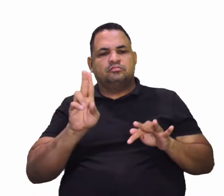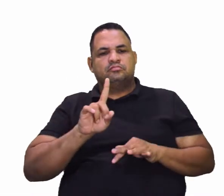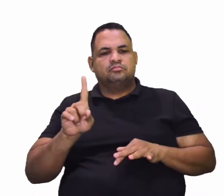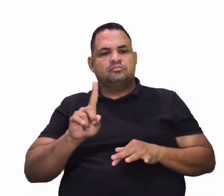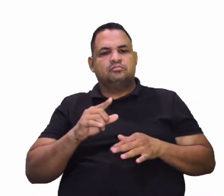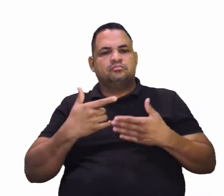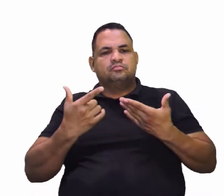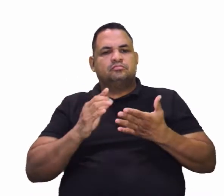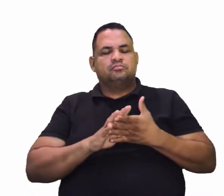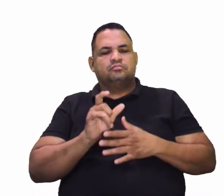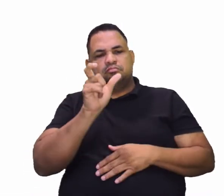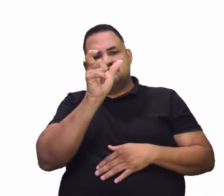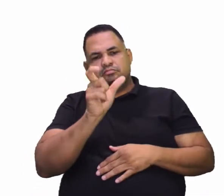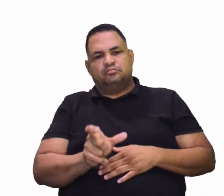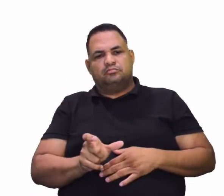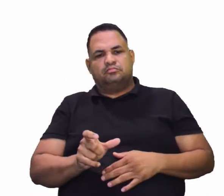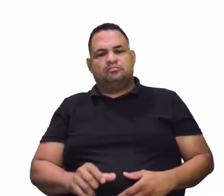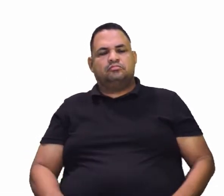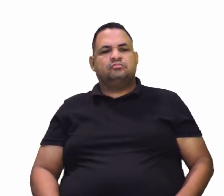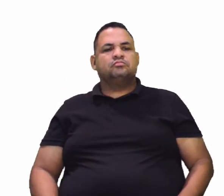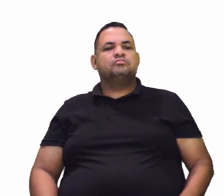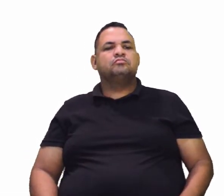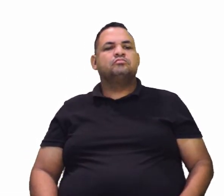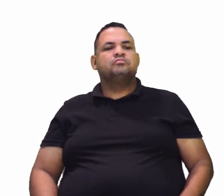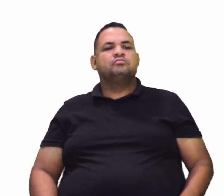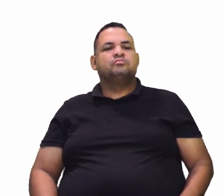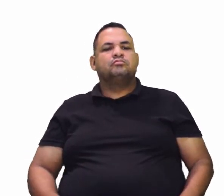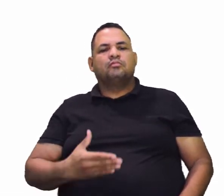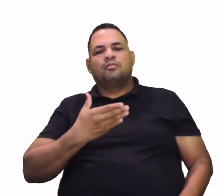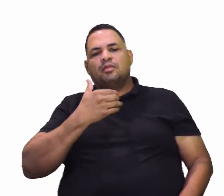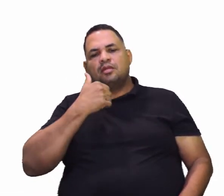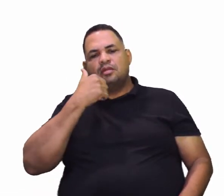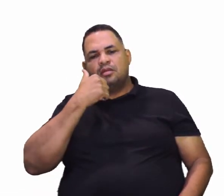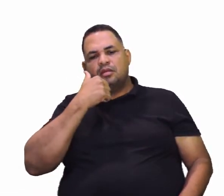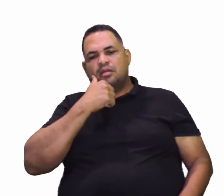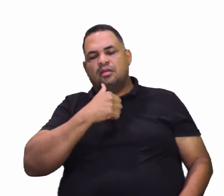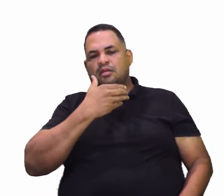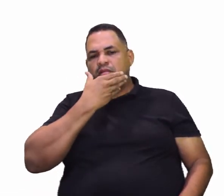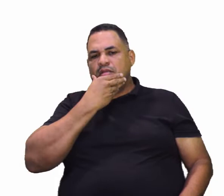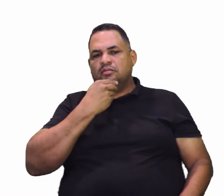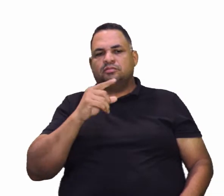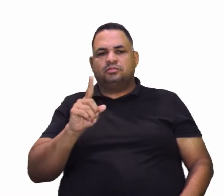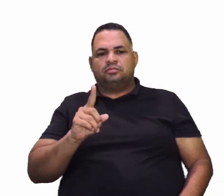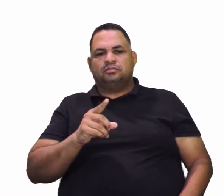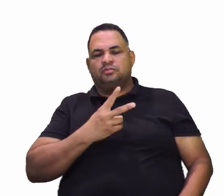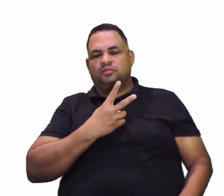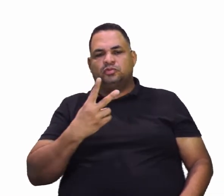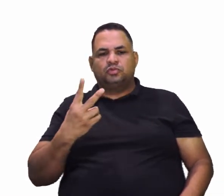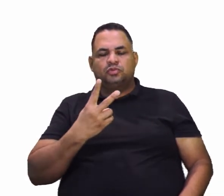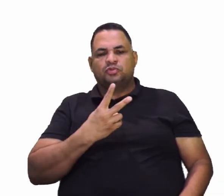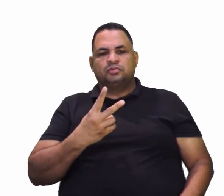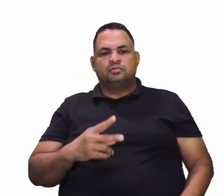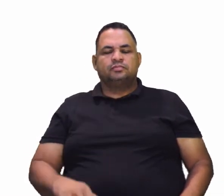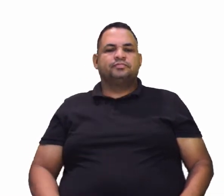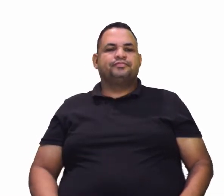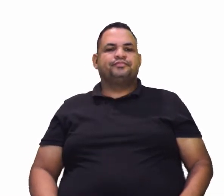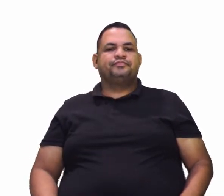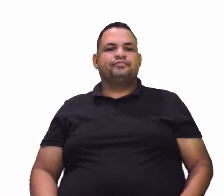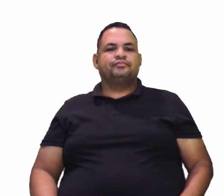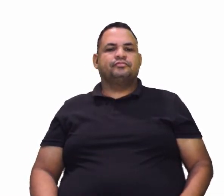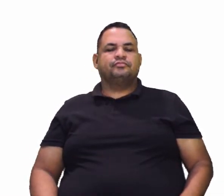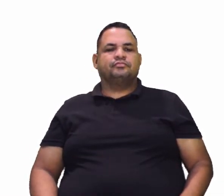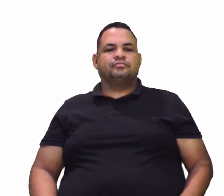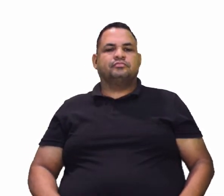acontece? Sujeito, aqui tem o they, eles e elas. Depois o meu verbo will, que é o meu verbo modal do